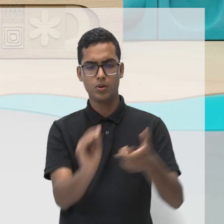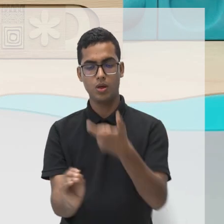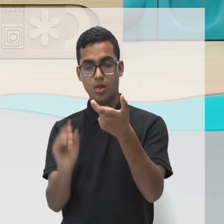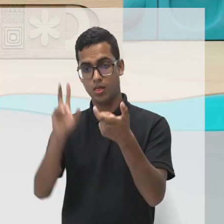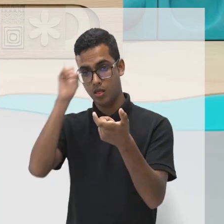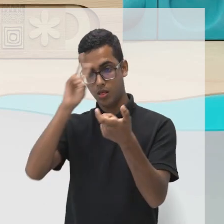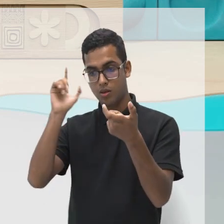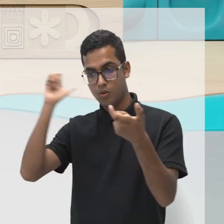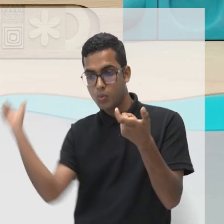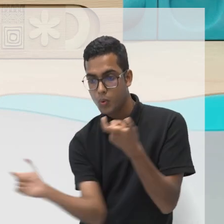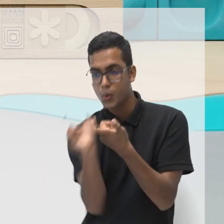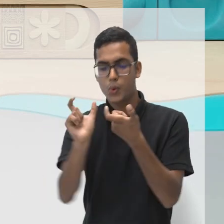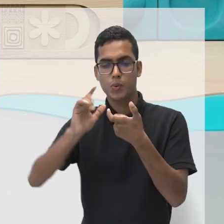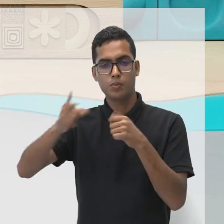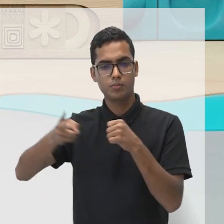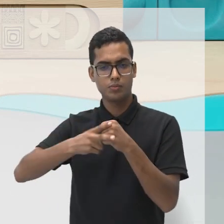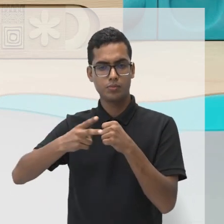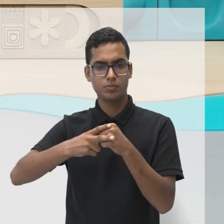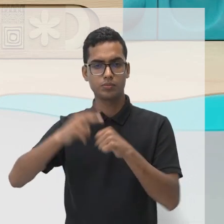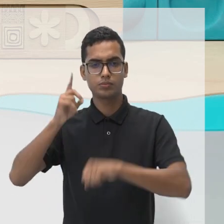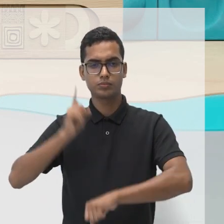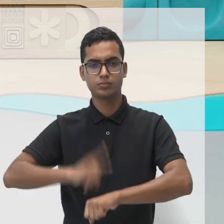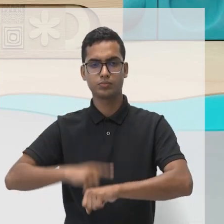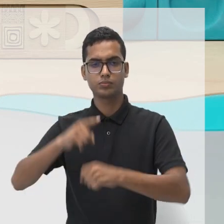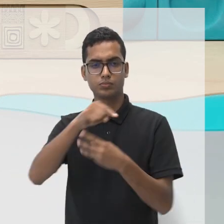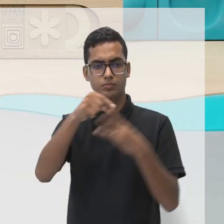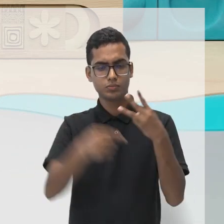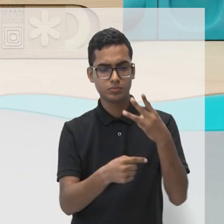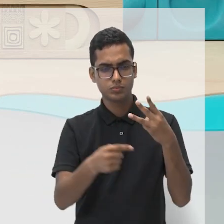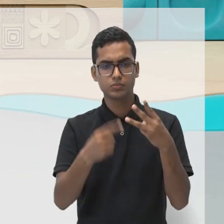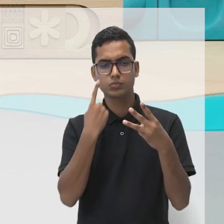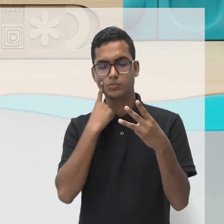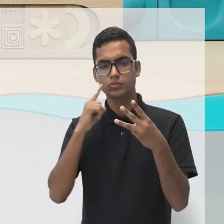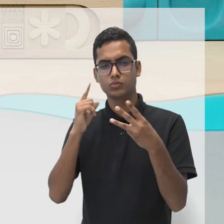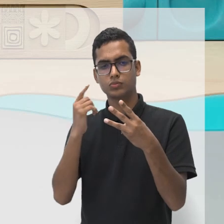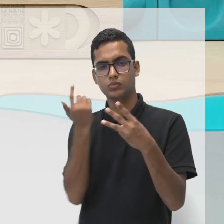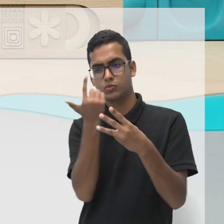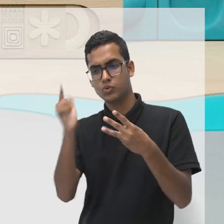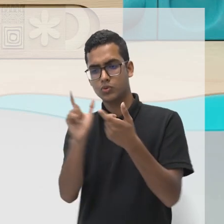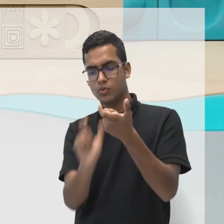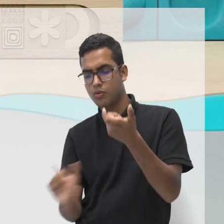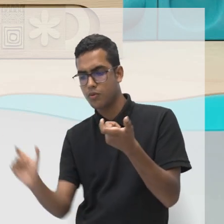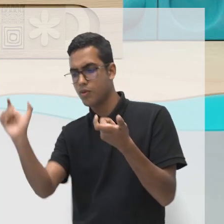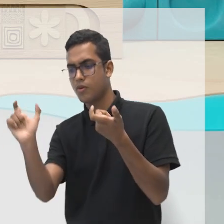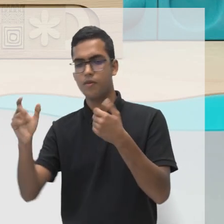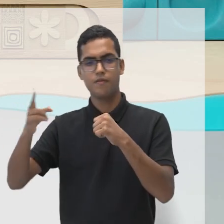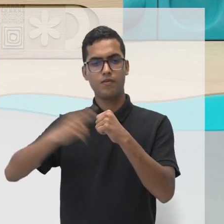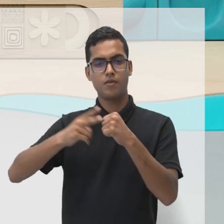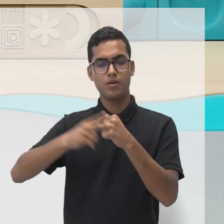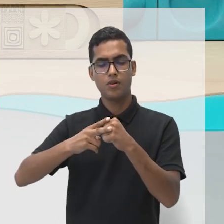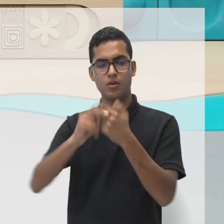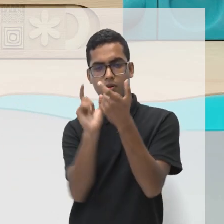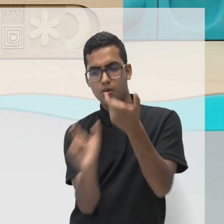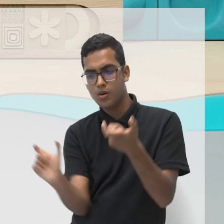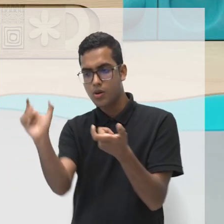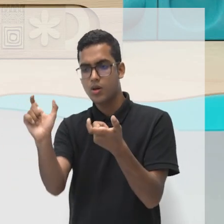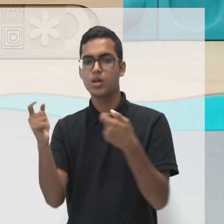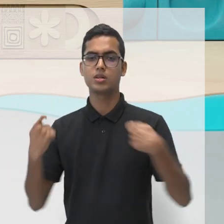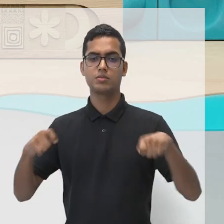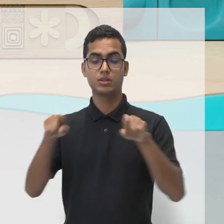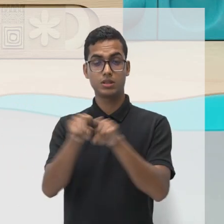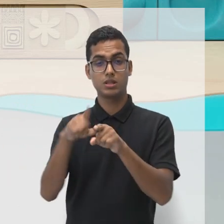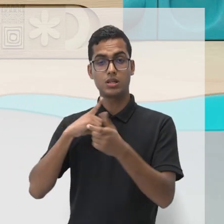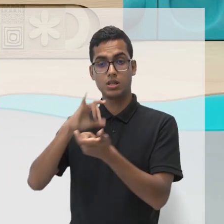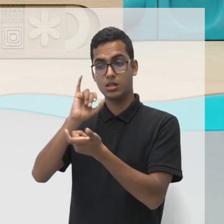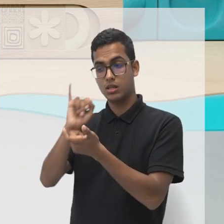e preferir, quando eu tenho na minha oração em língua inglesa um desses 3 verbos, o próximo verbo da sequência, ele vai